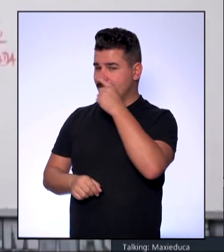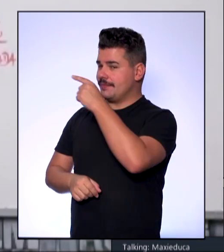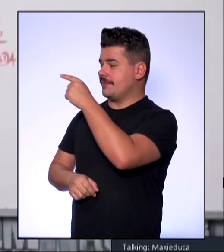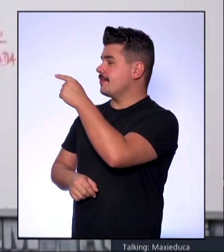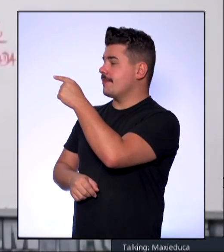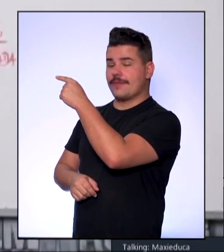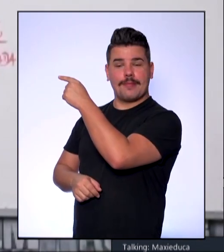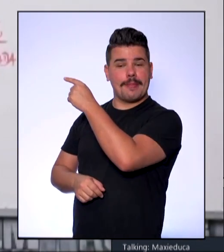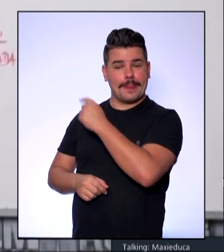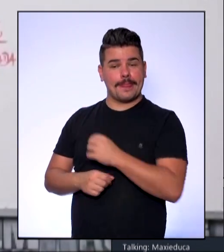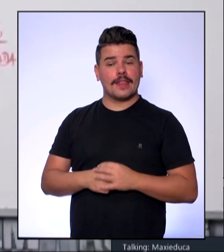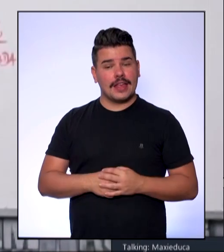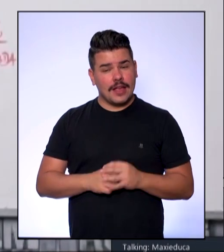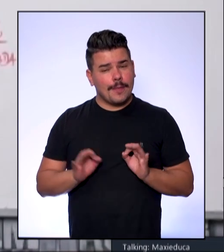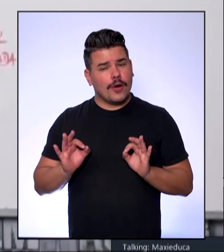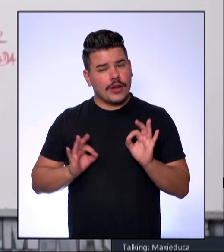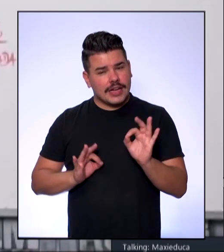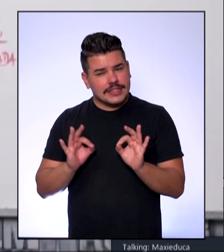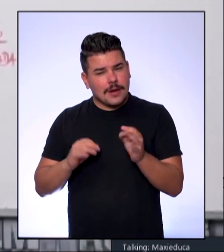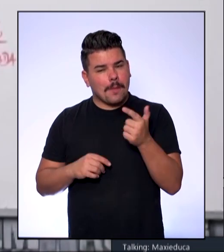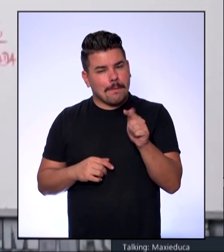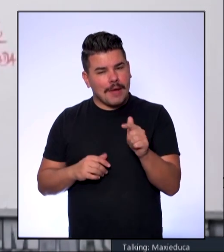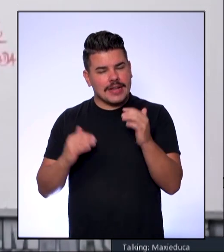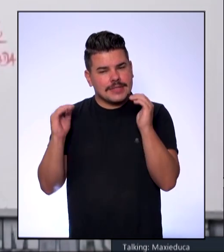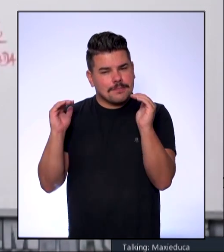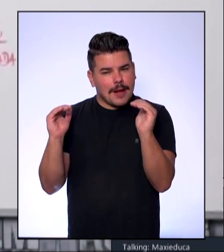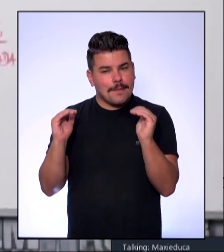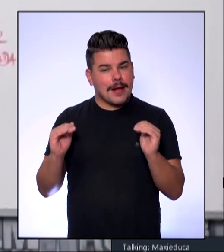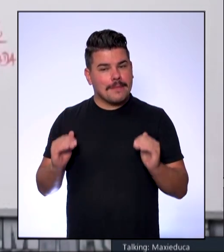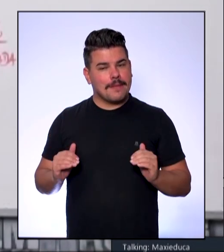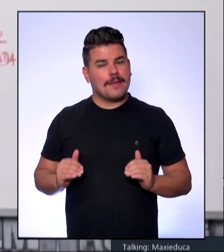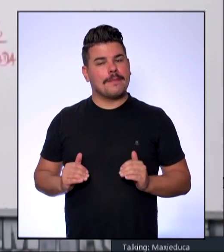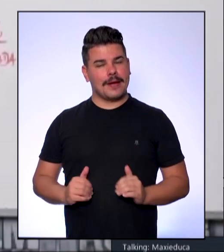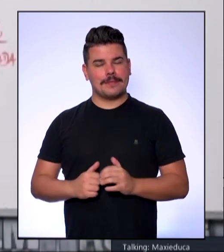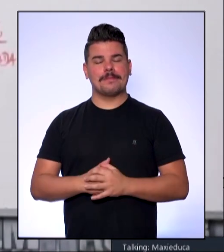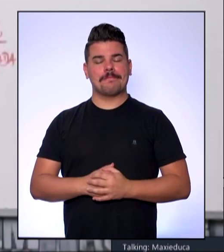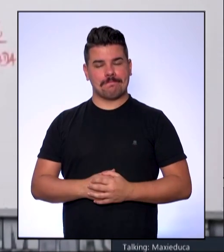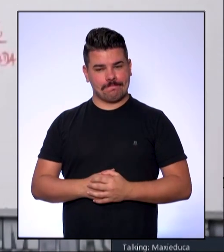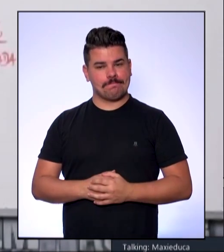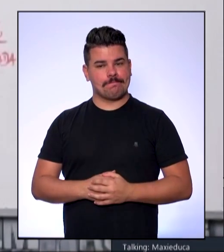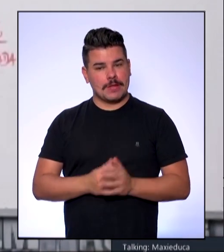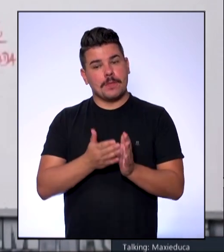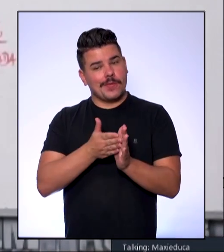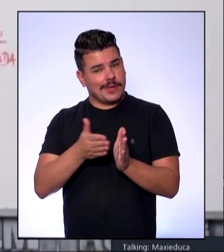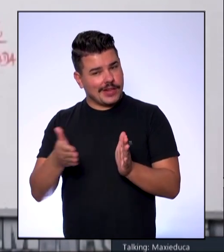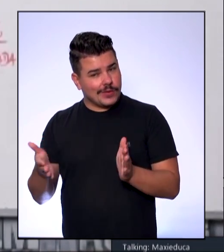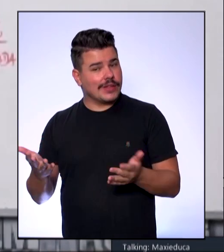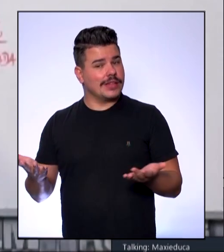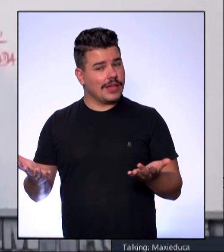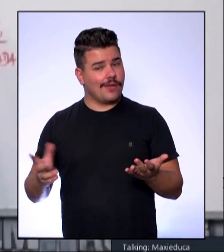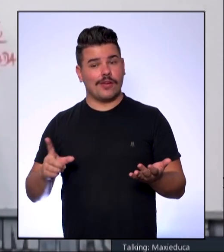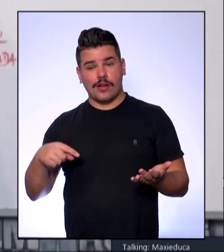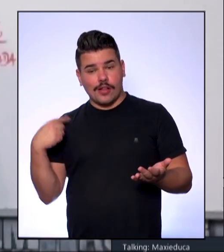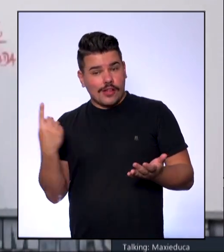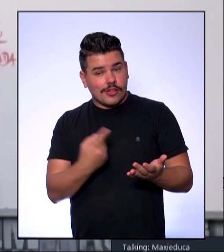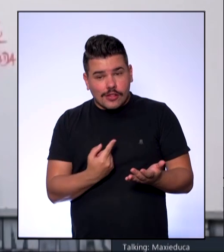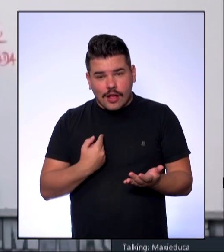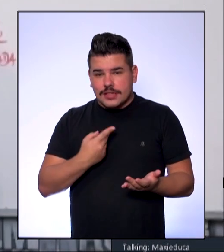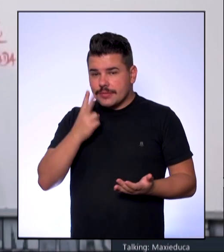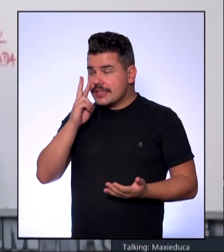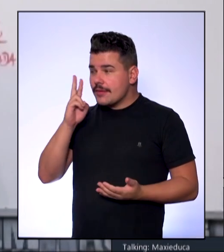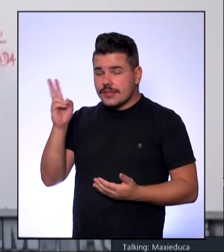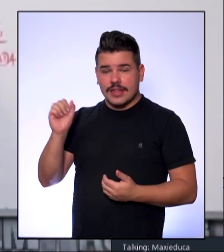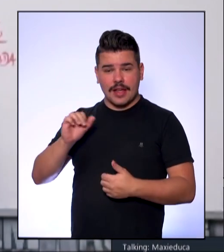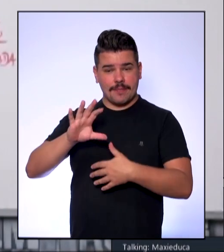organização um pouco mais cronológica. E aí, nós temos nesta